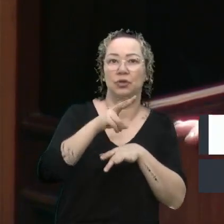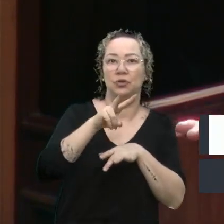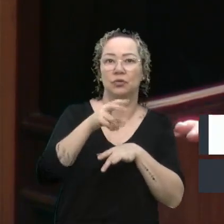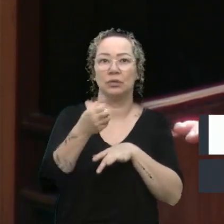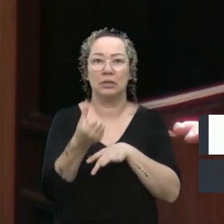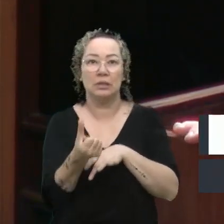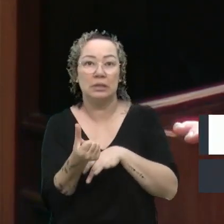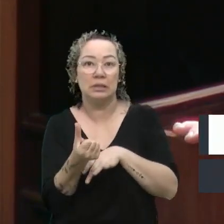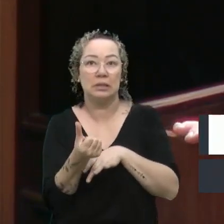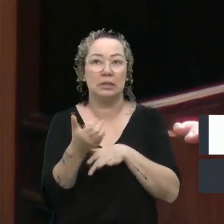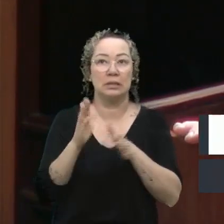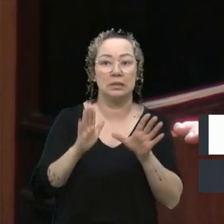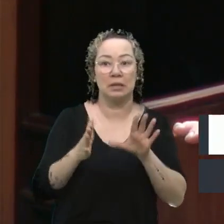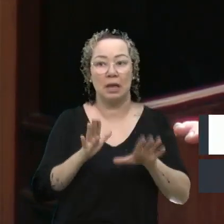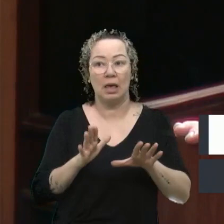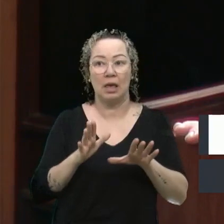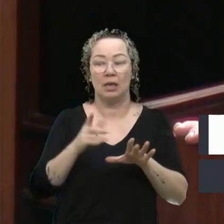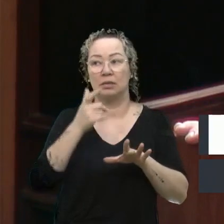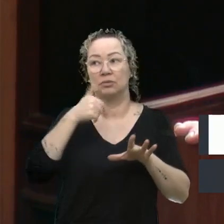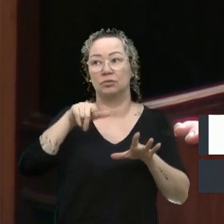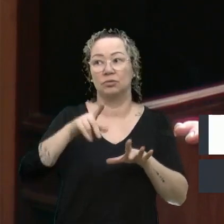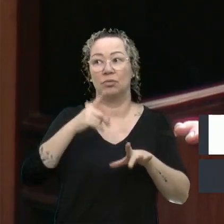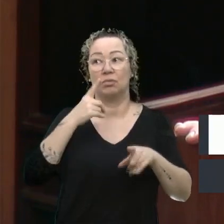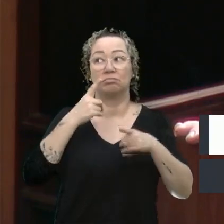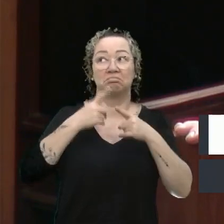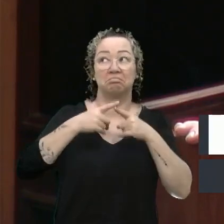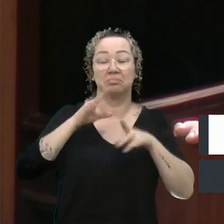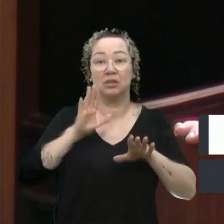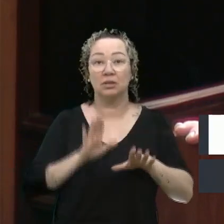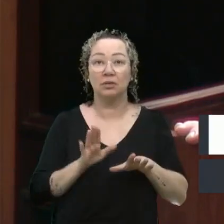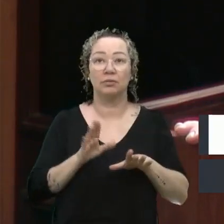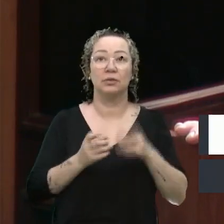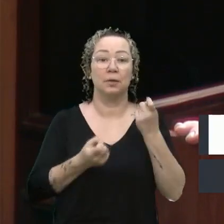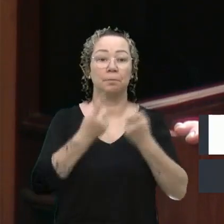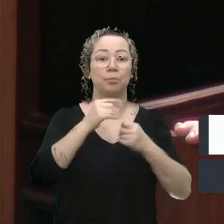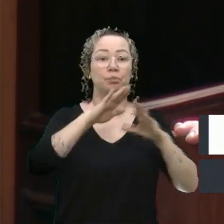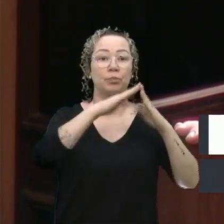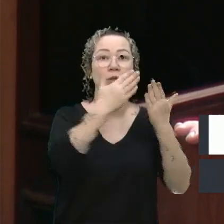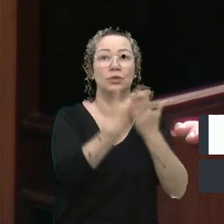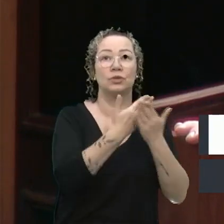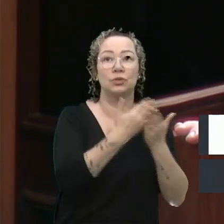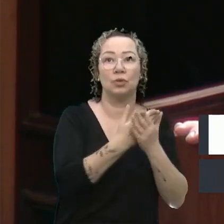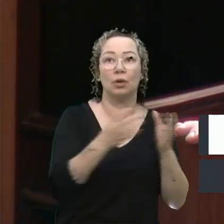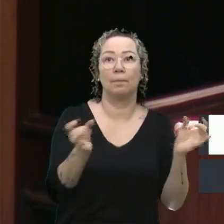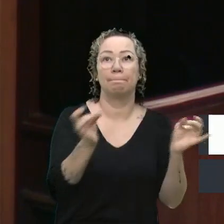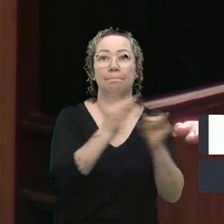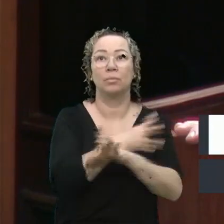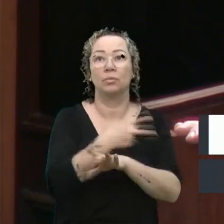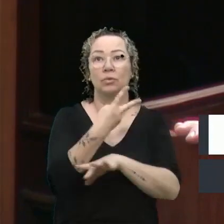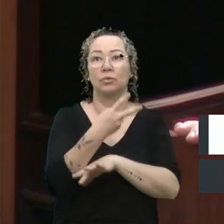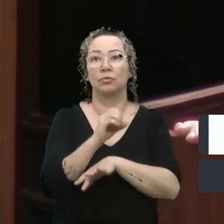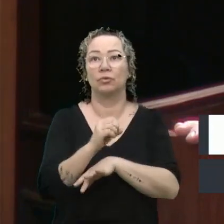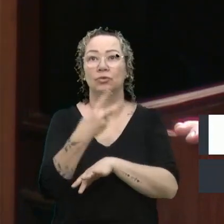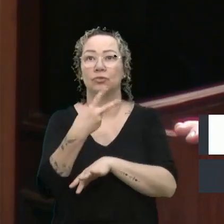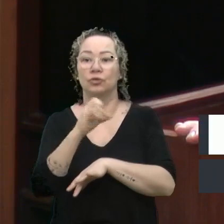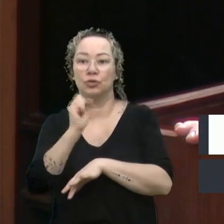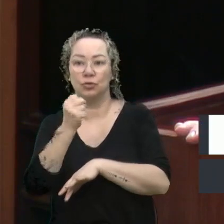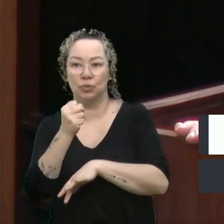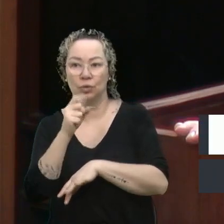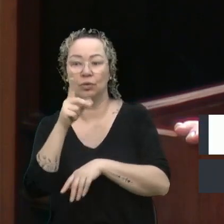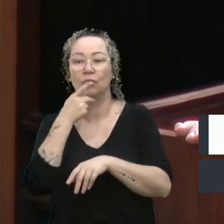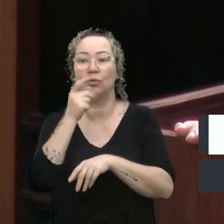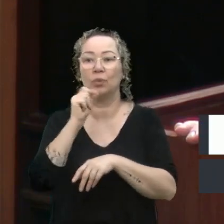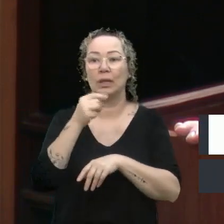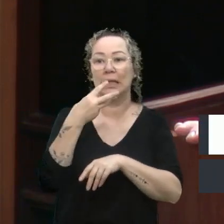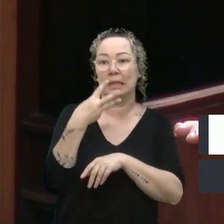talvez, né, alguma dessas escolas prontas em 2028. Então, nós estamos falando de 3 a 4 anos,